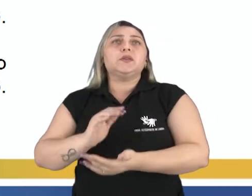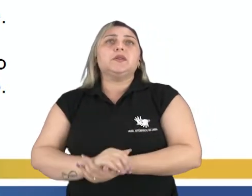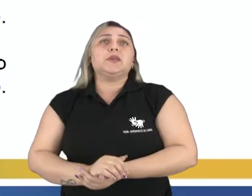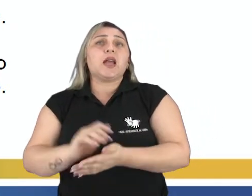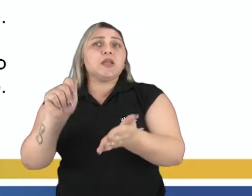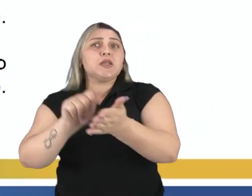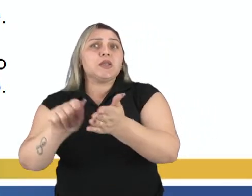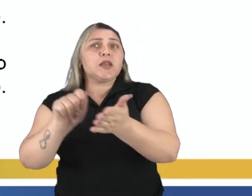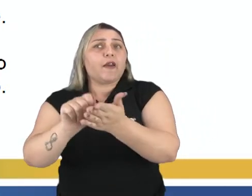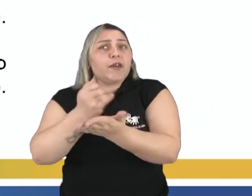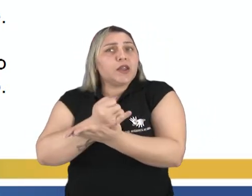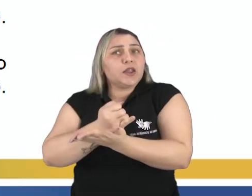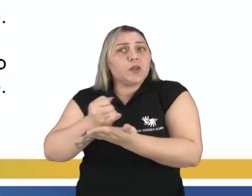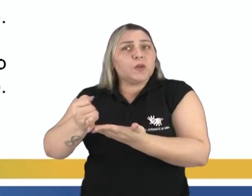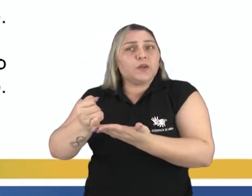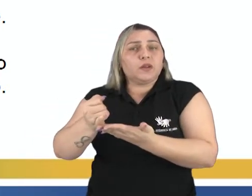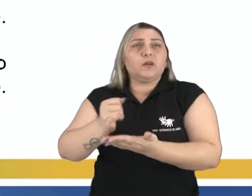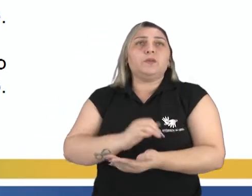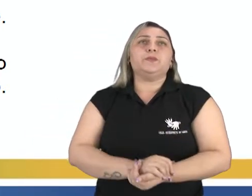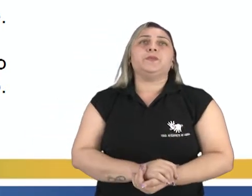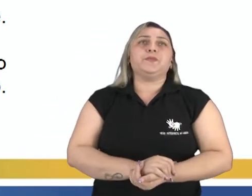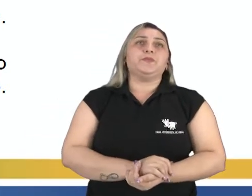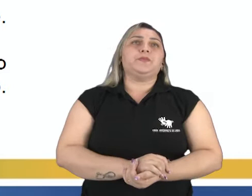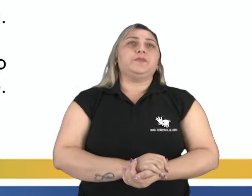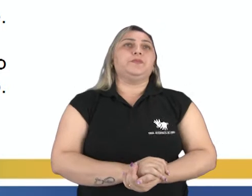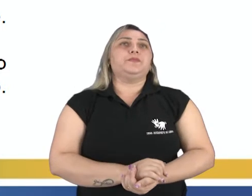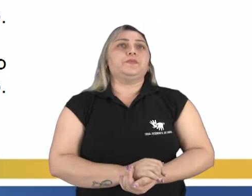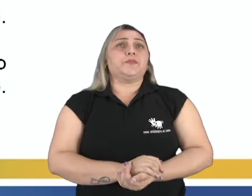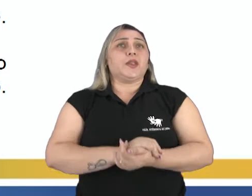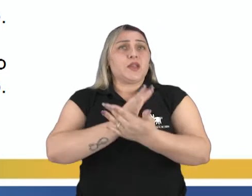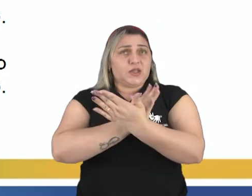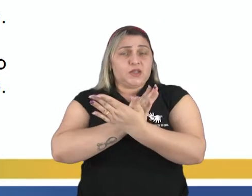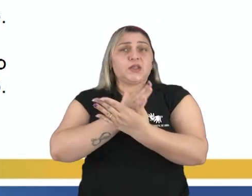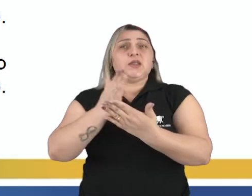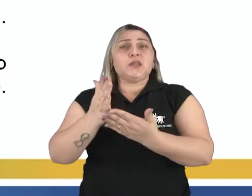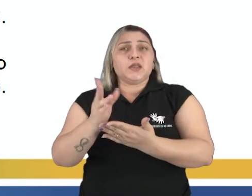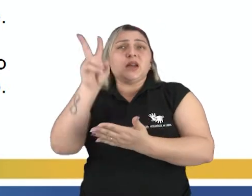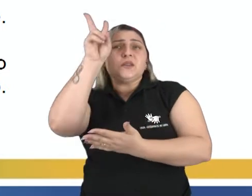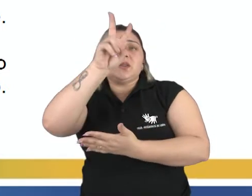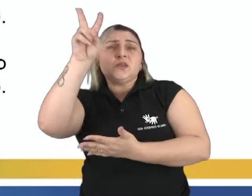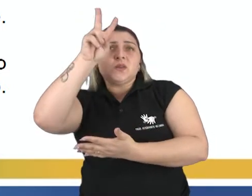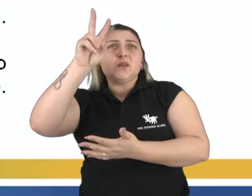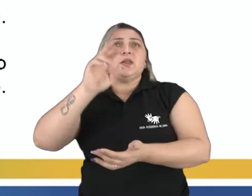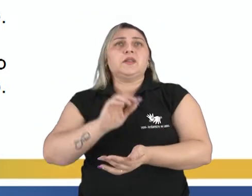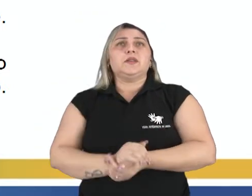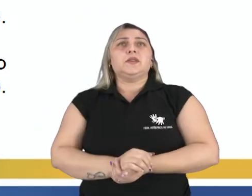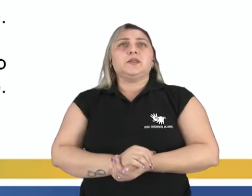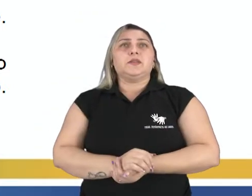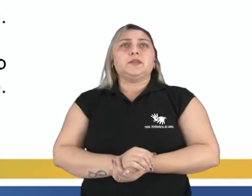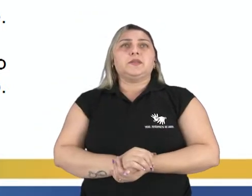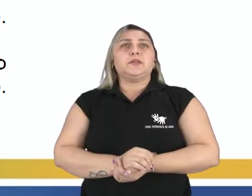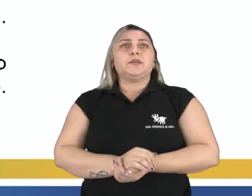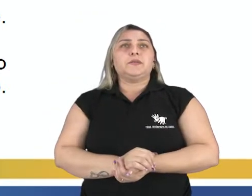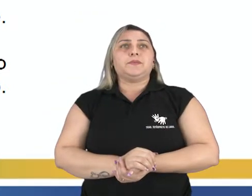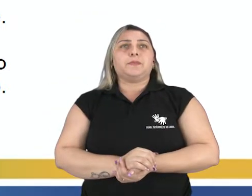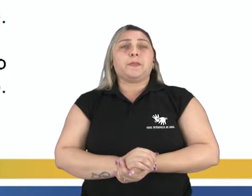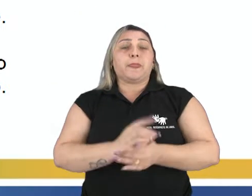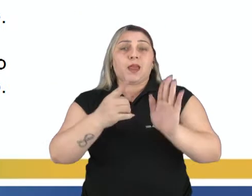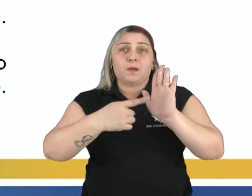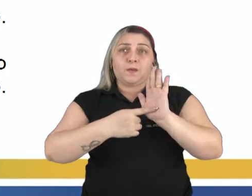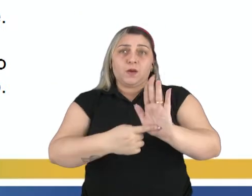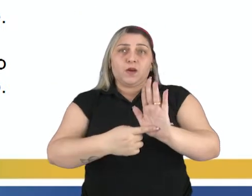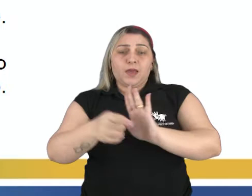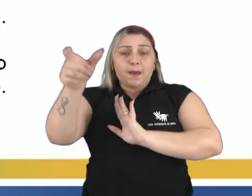pelo primeiro passo aqui é o que escrever a introdução iniciar ali a história aí aqui você deverá